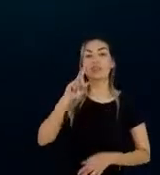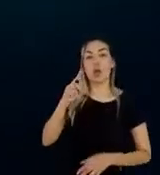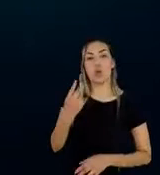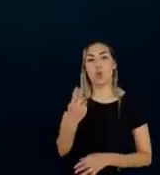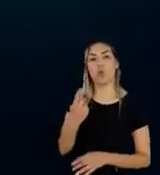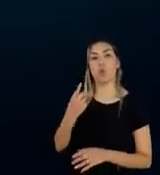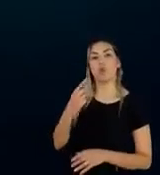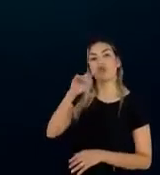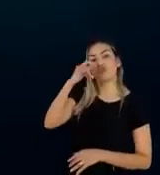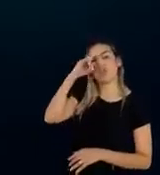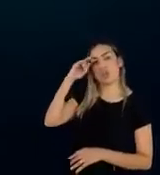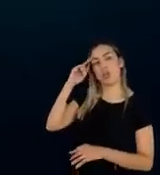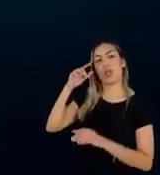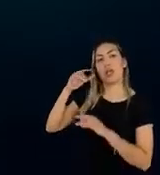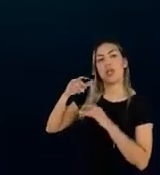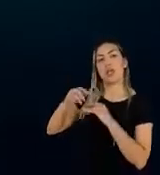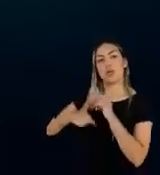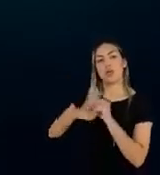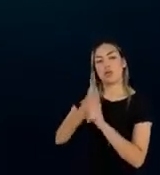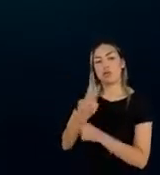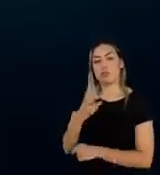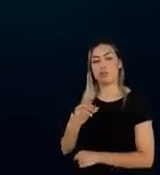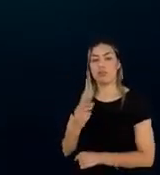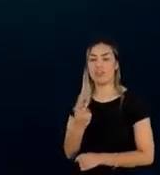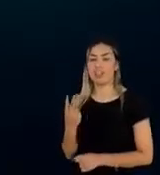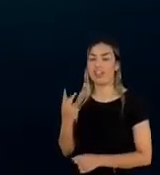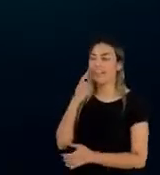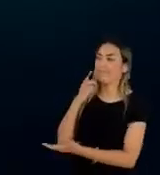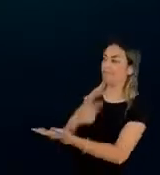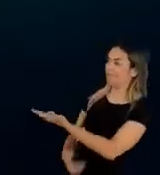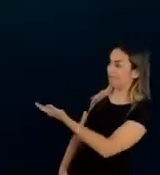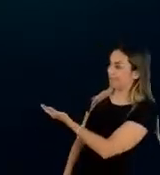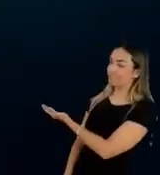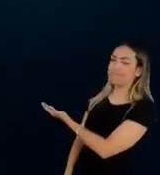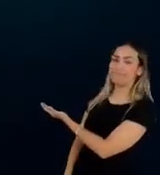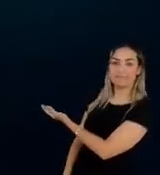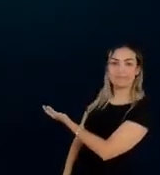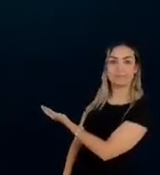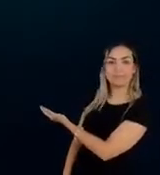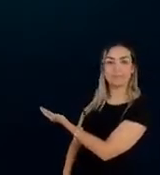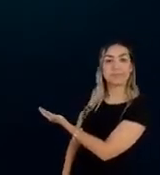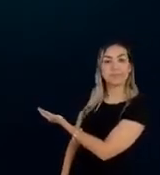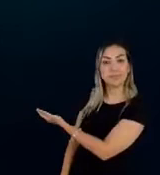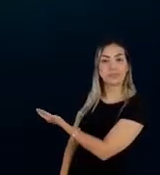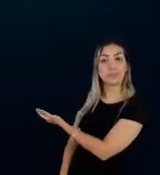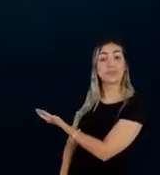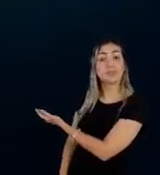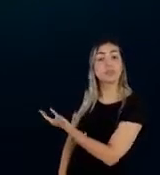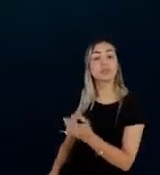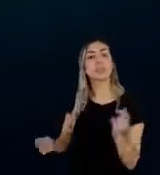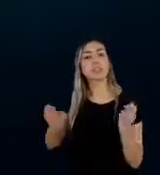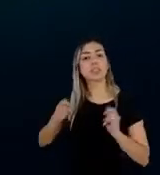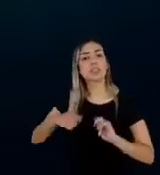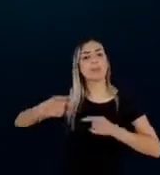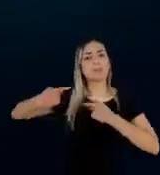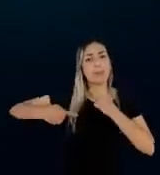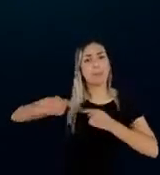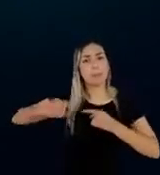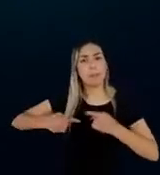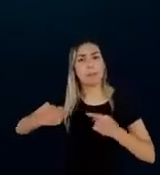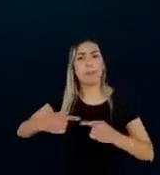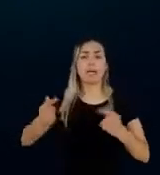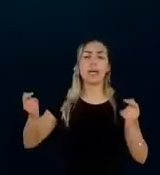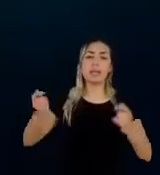de 2023, então até lá nós vamos ter esse espaço não só para o debate da consulta pública que está em aberto, mas também